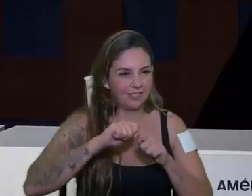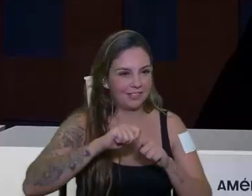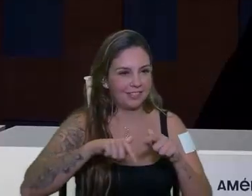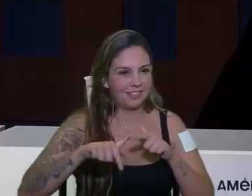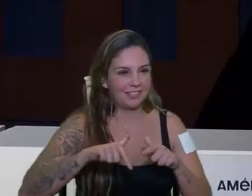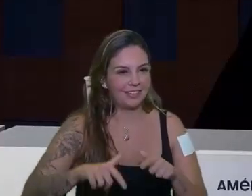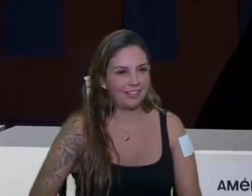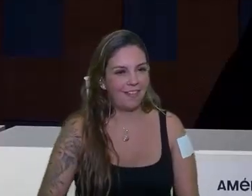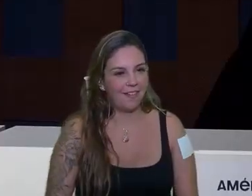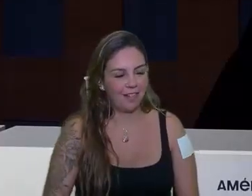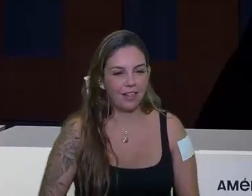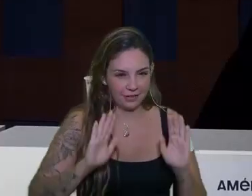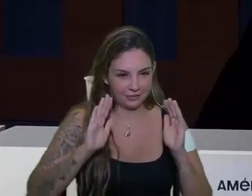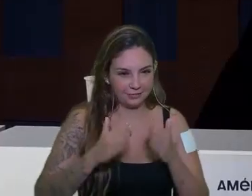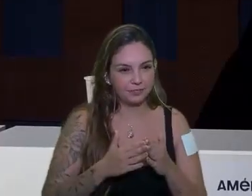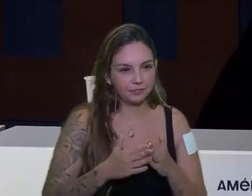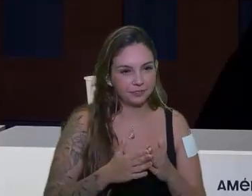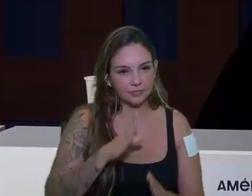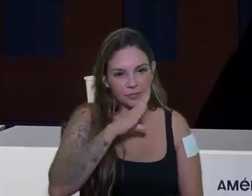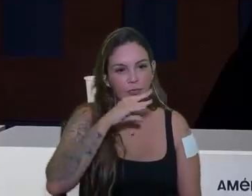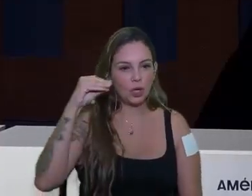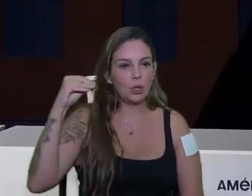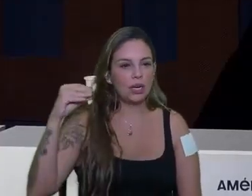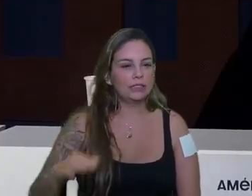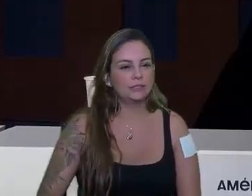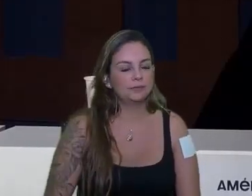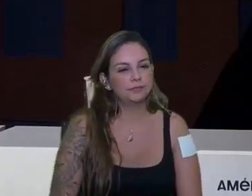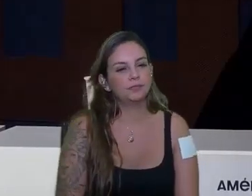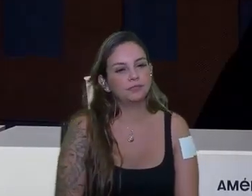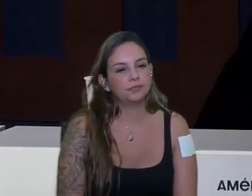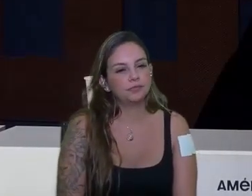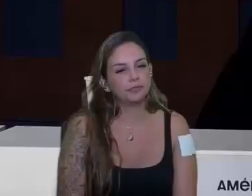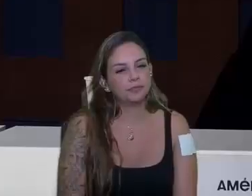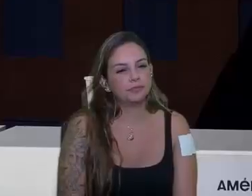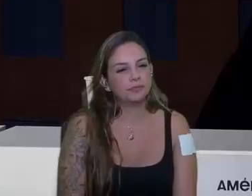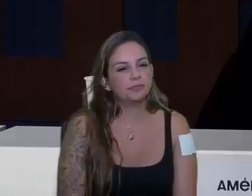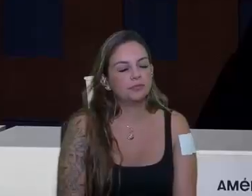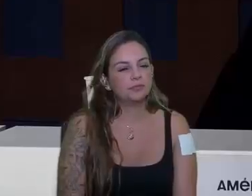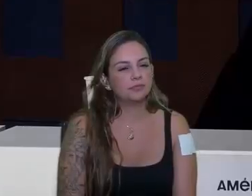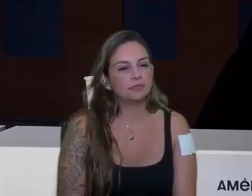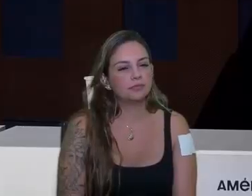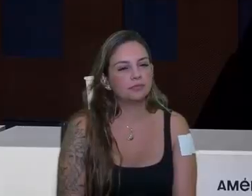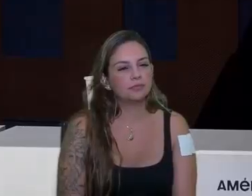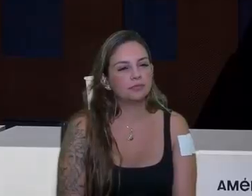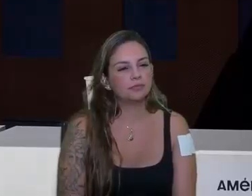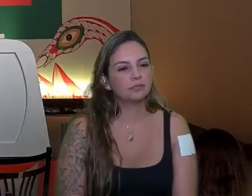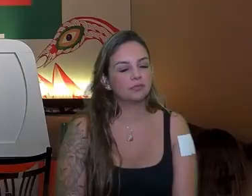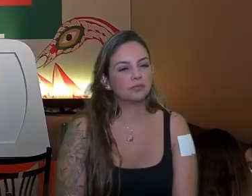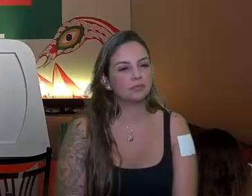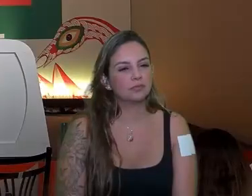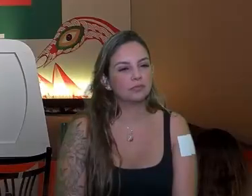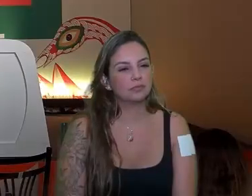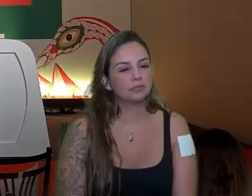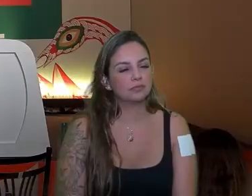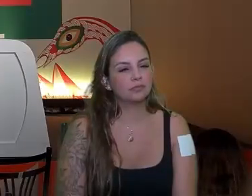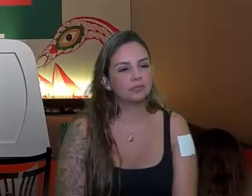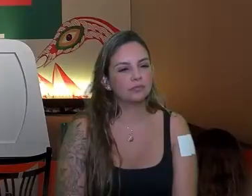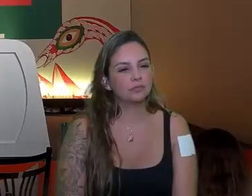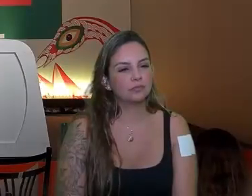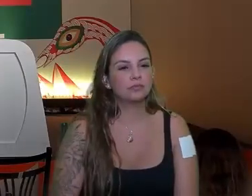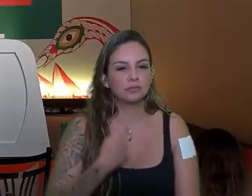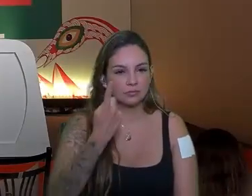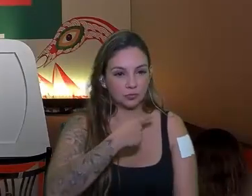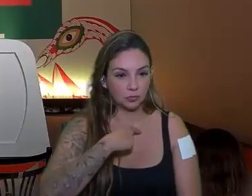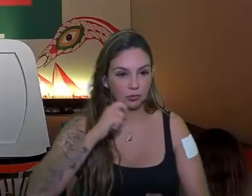falo, vou trabalhar. Mas o meu foco é a infância e a adolescência. Ah, muito bom. Você sabe que vocês vão ver que o ponto alto dos